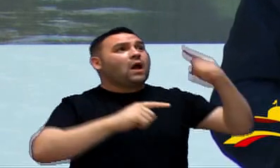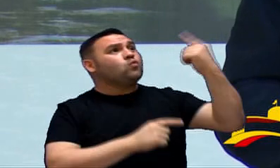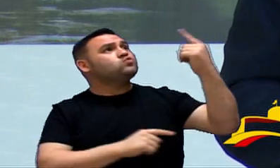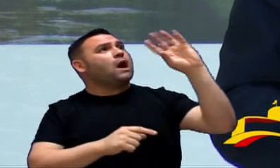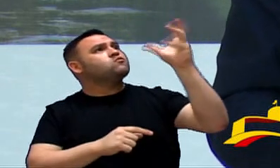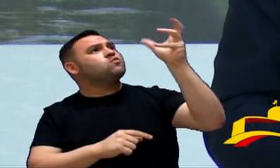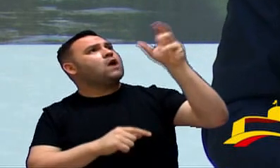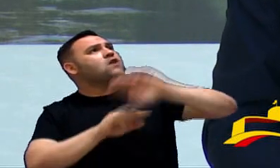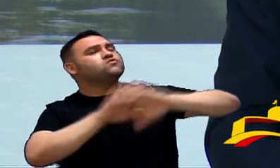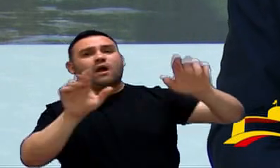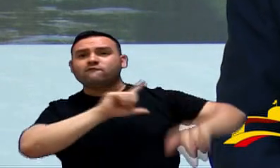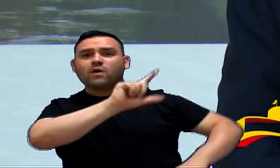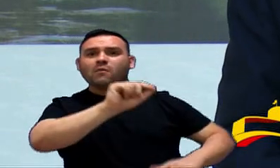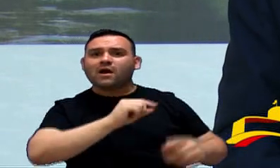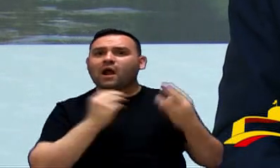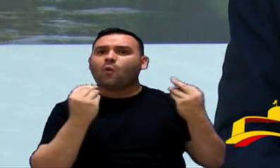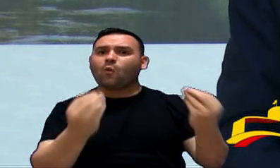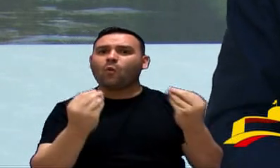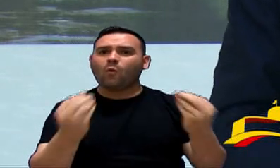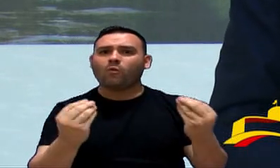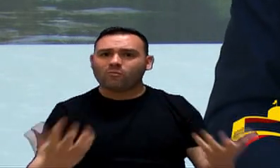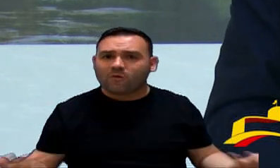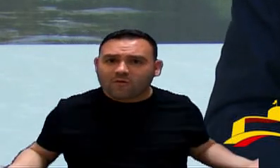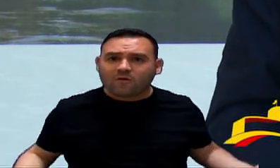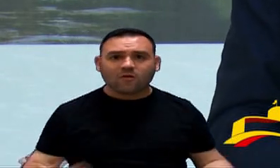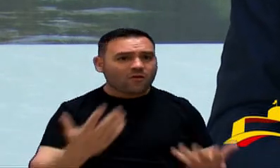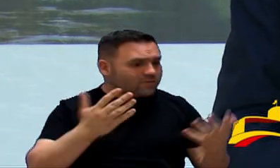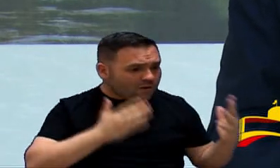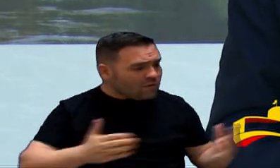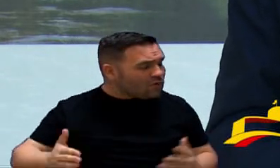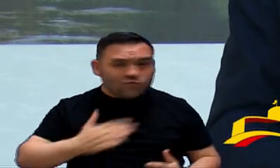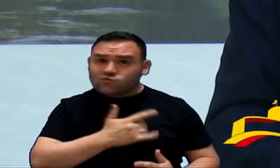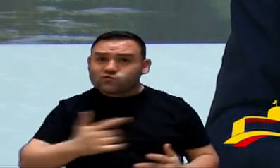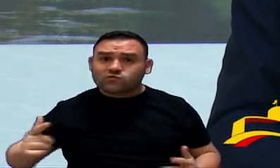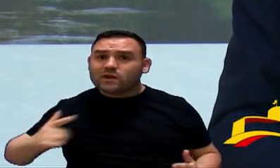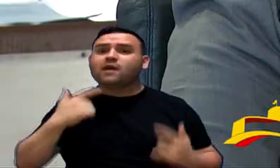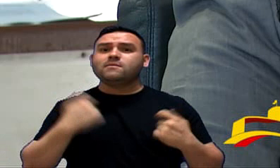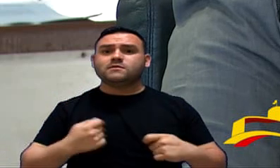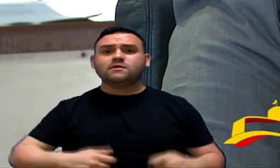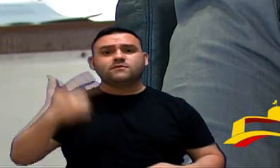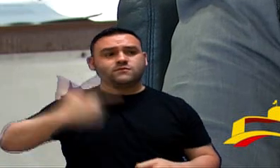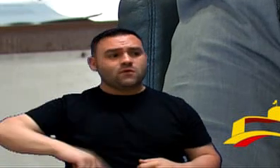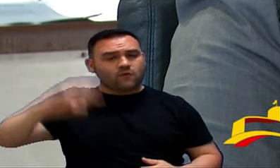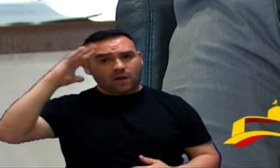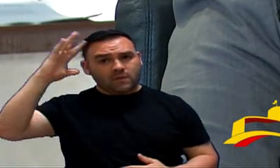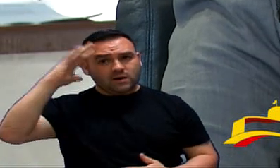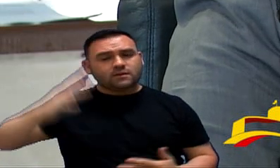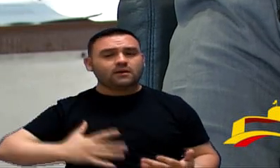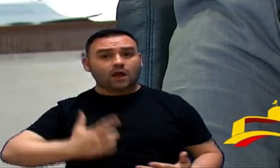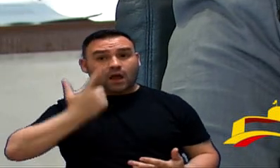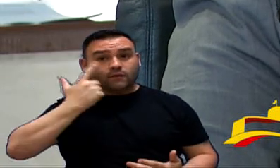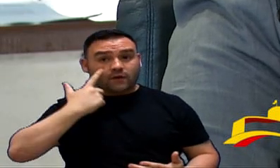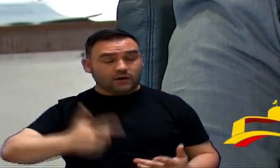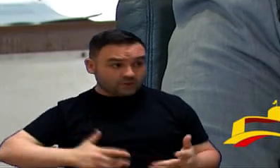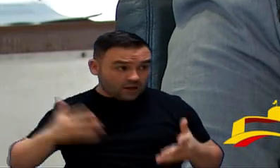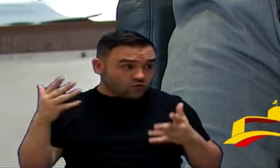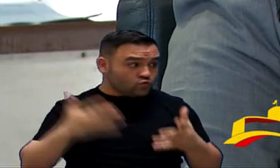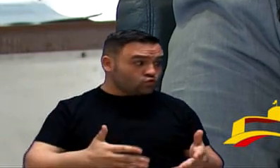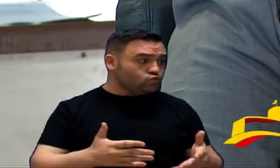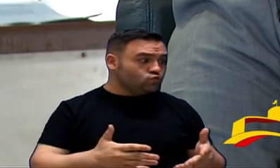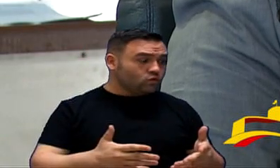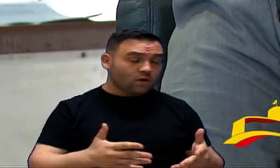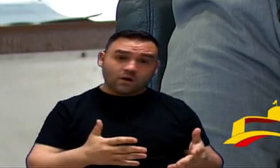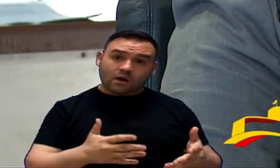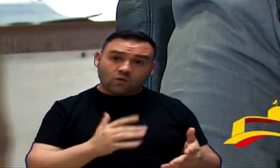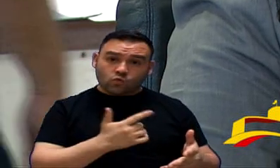não tem lógica uma coisa dessa. Não existe, não tem lógica. Realmente isso tem que ser repensado. Ah, olha, chegou lá,